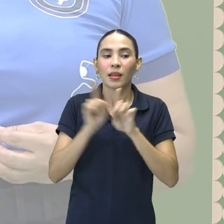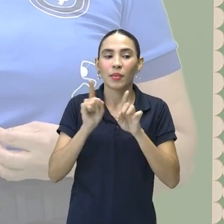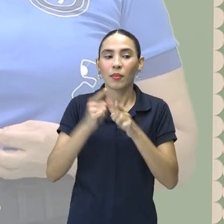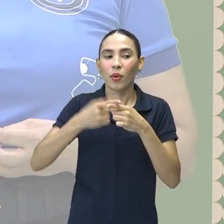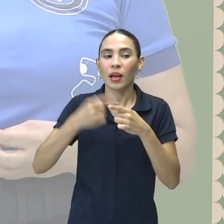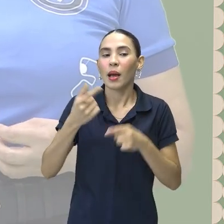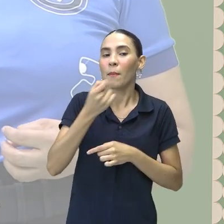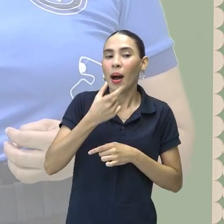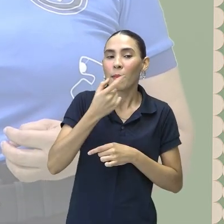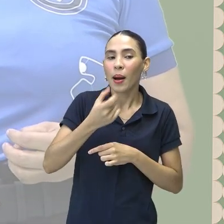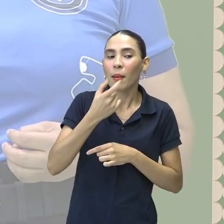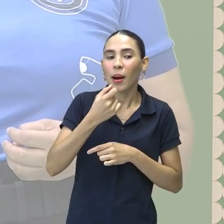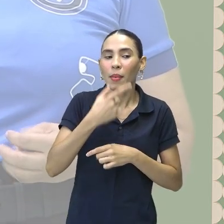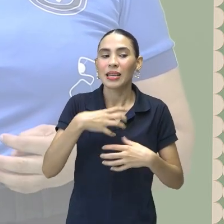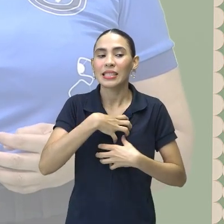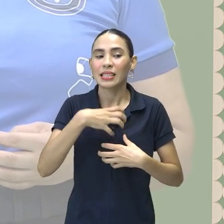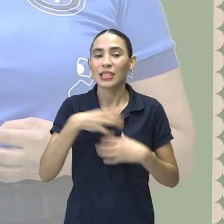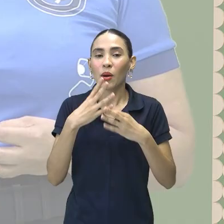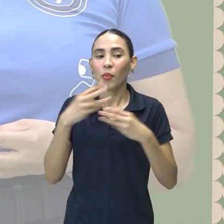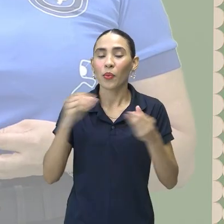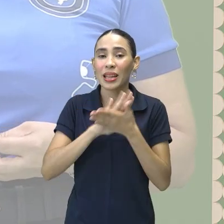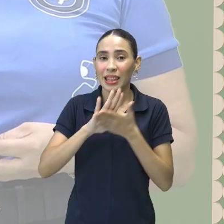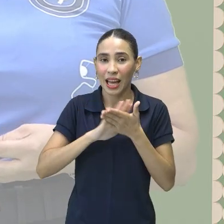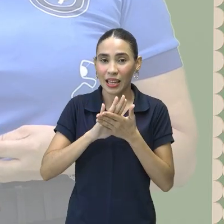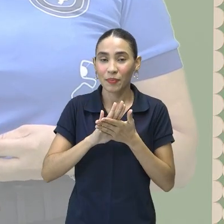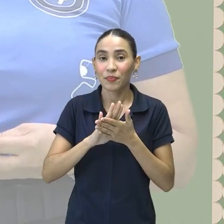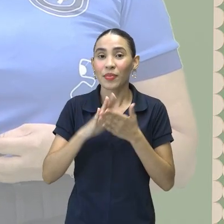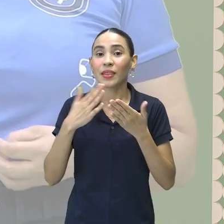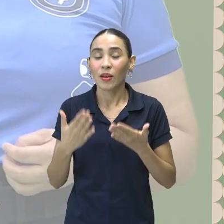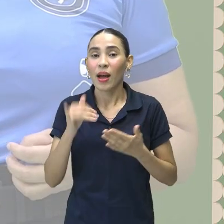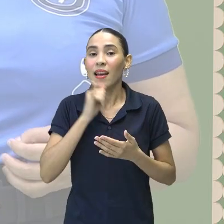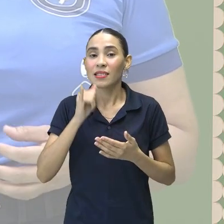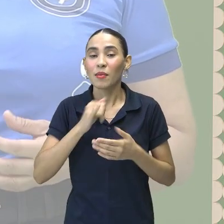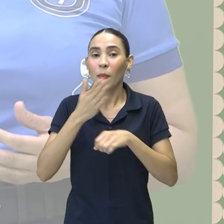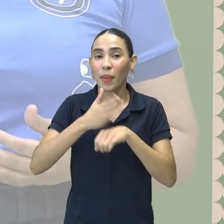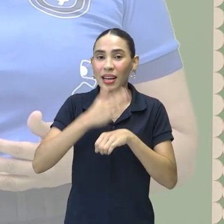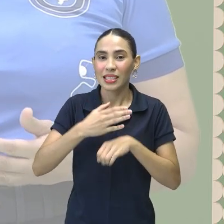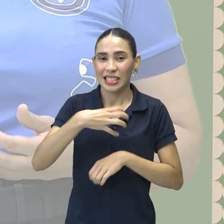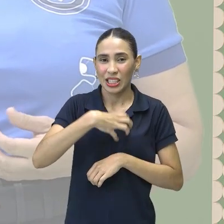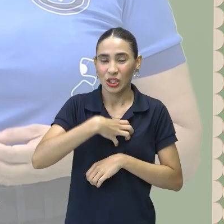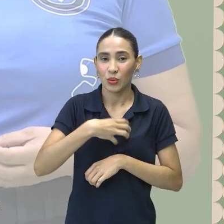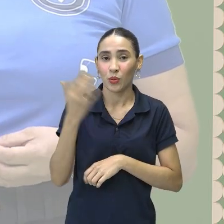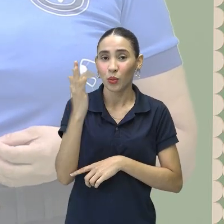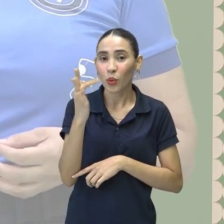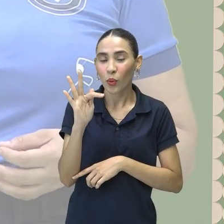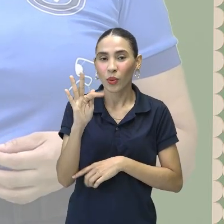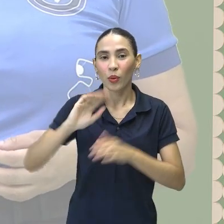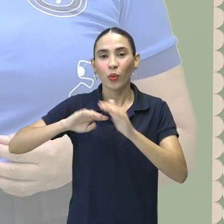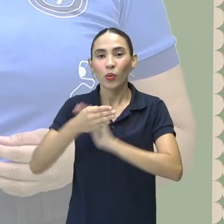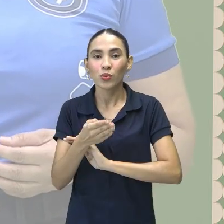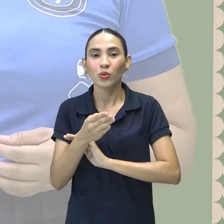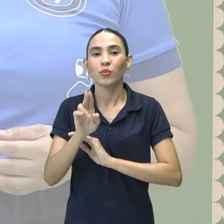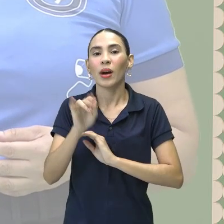último aí, que eu vou dar um exemplo assim bem prático, quando a gente está sentindo dor, a gente costuma